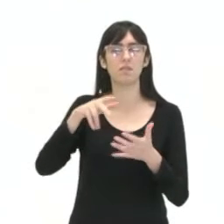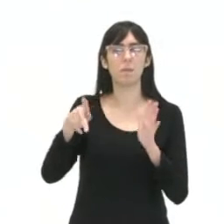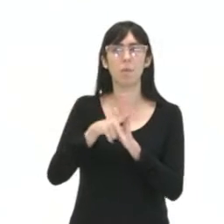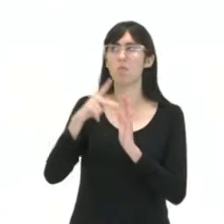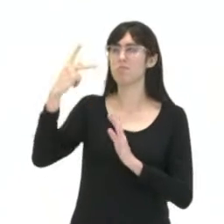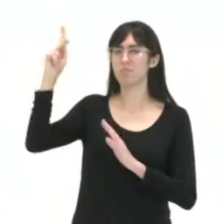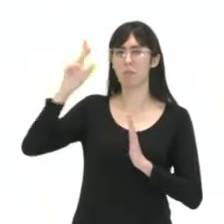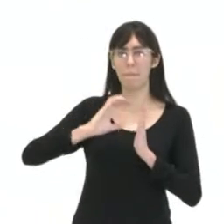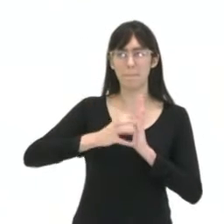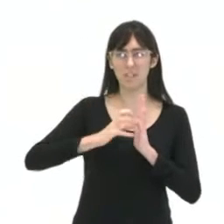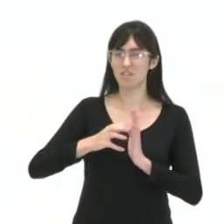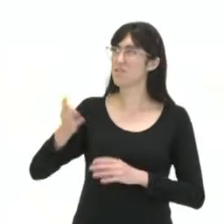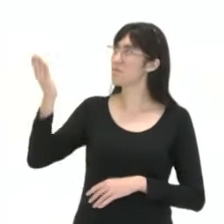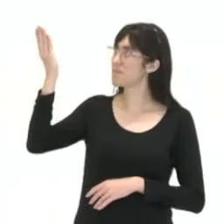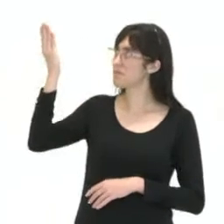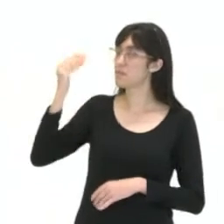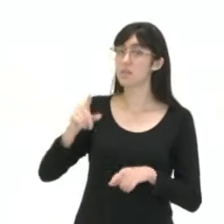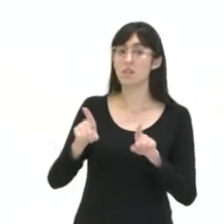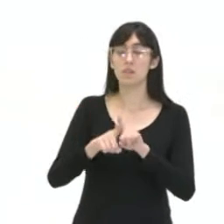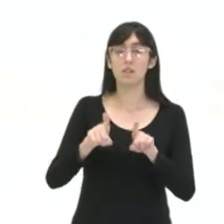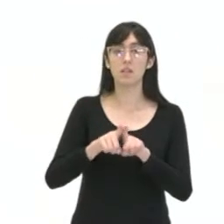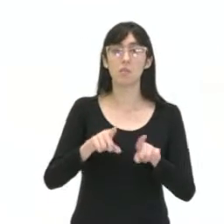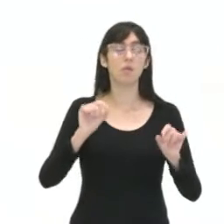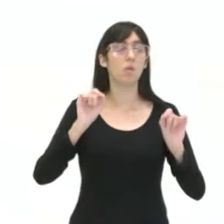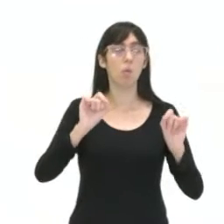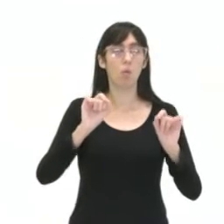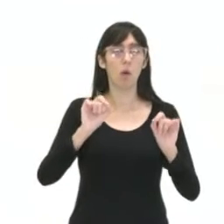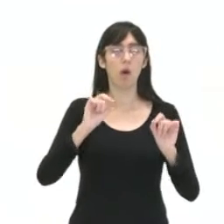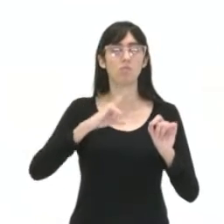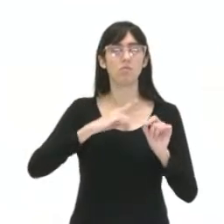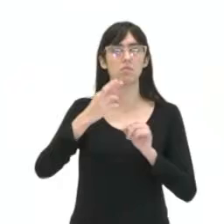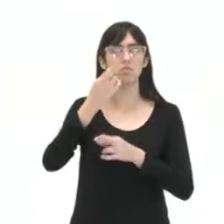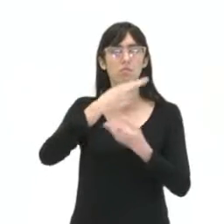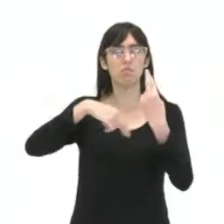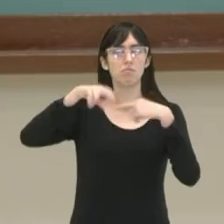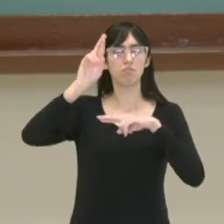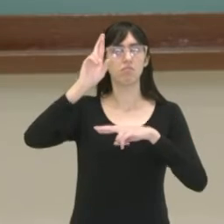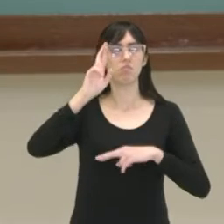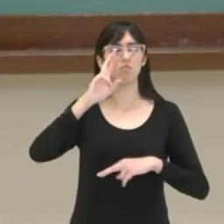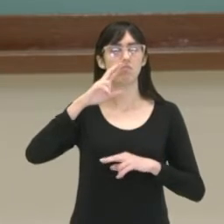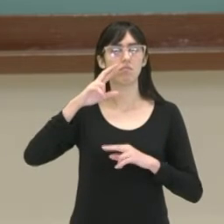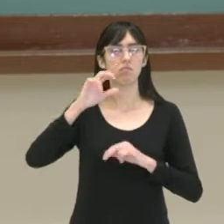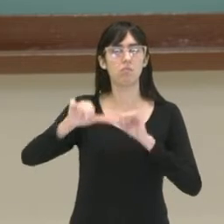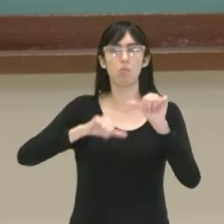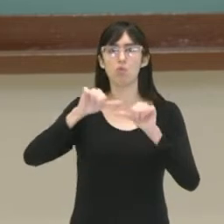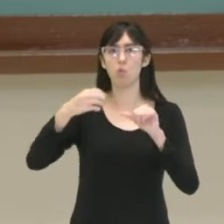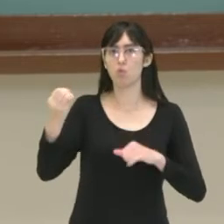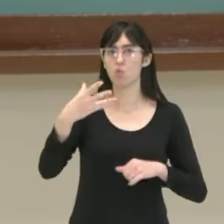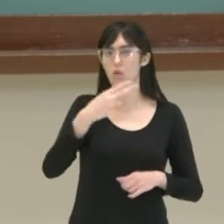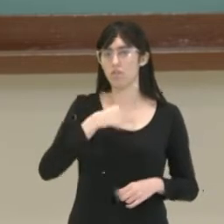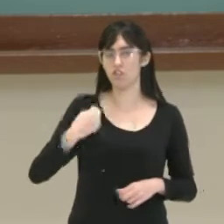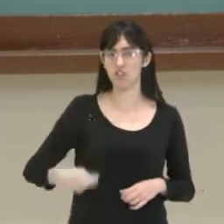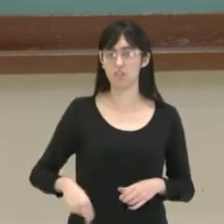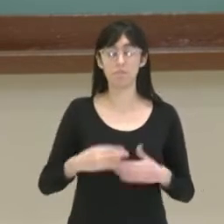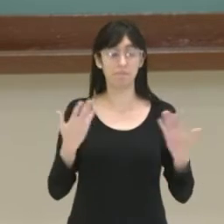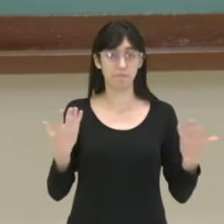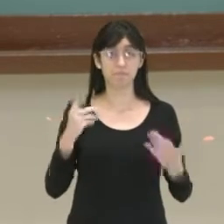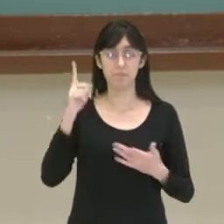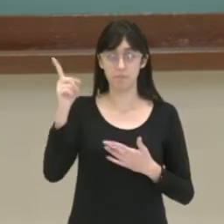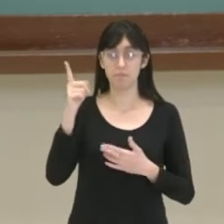e a Revolução Chinesa até a queda de Mao Tse-tung. Atualmente, a China é um